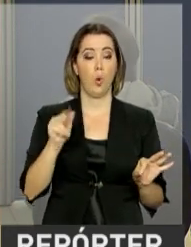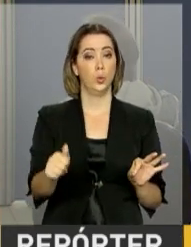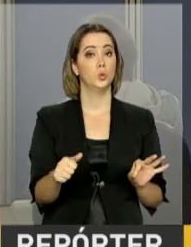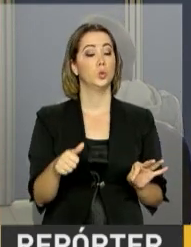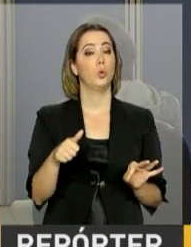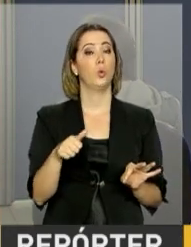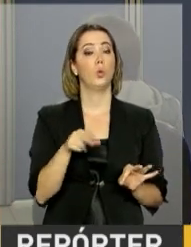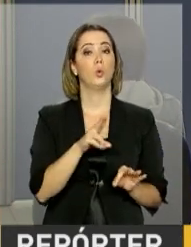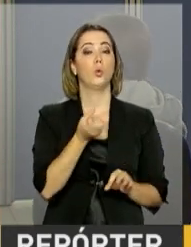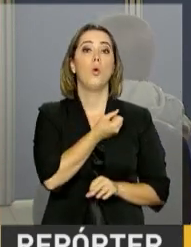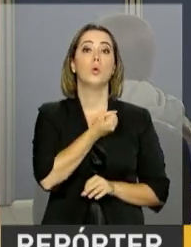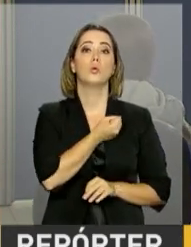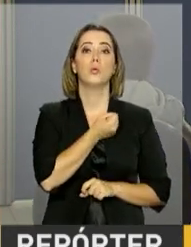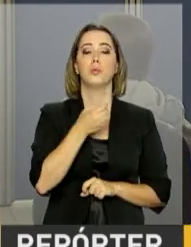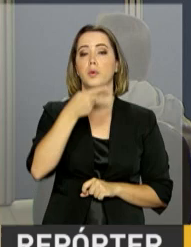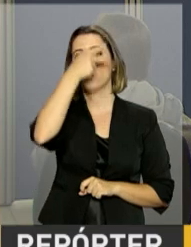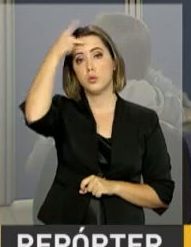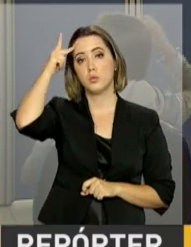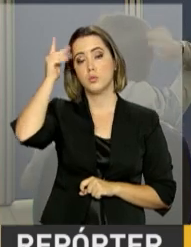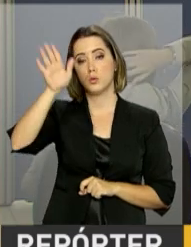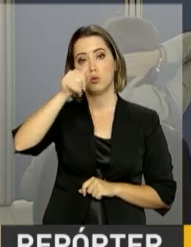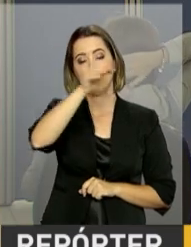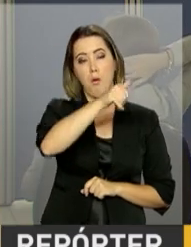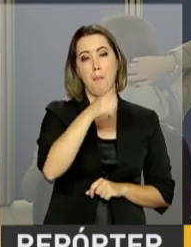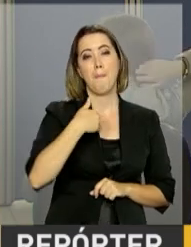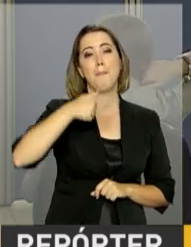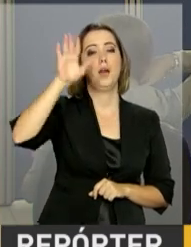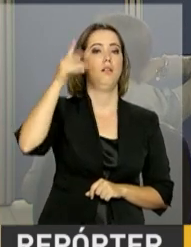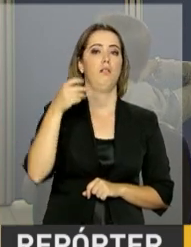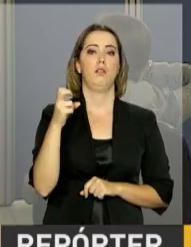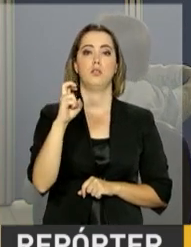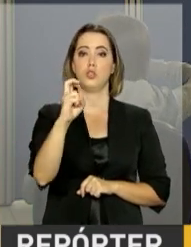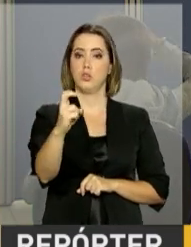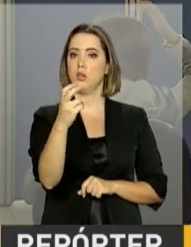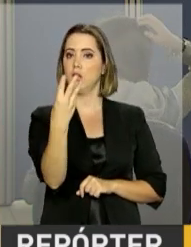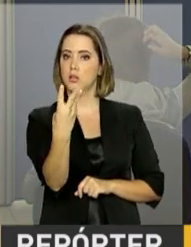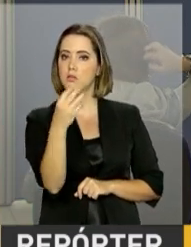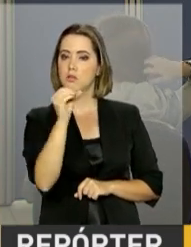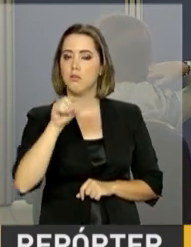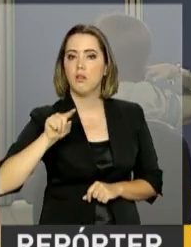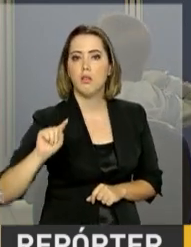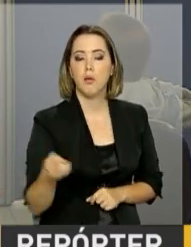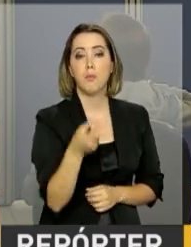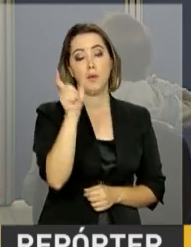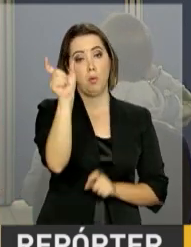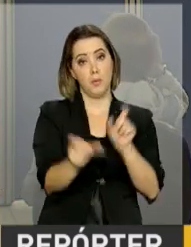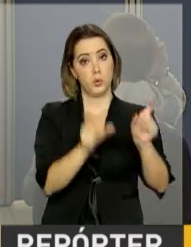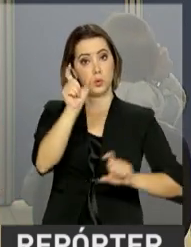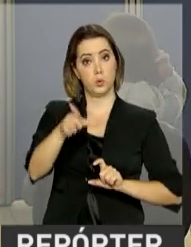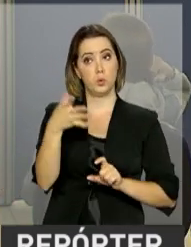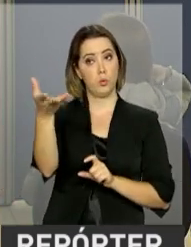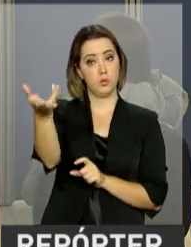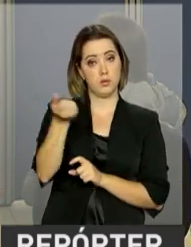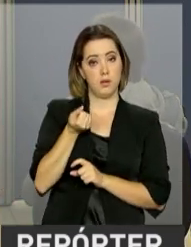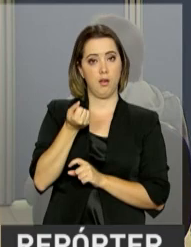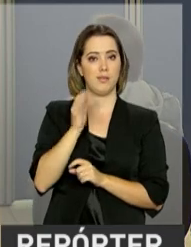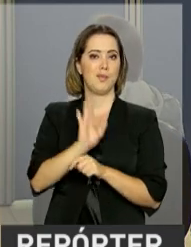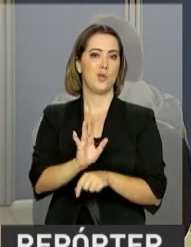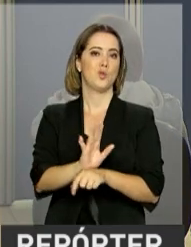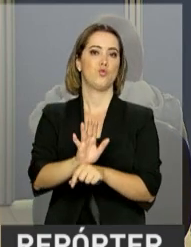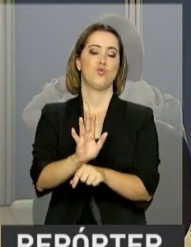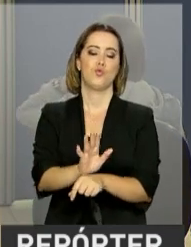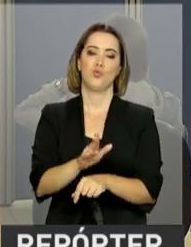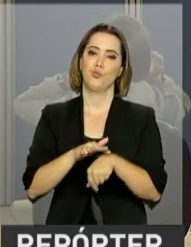pelo INSS mais de 530 mil beneficiários que recebem o auxílio-doença e cerca de 1 milhão e 100 mil aposentados